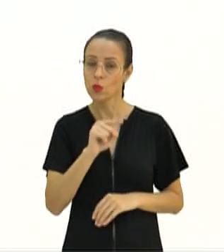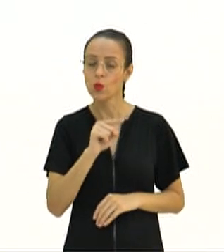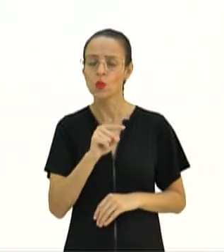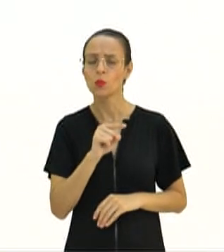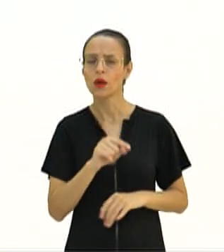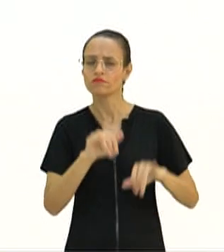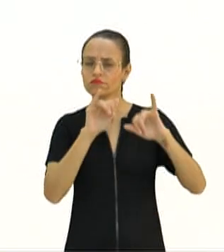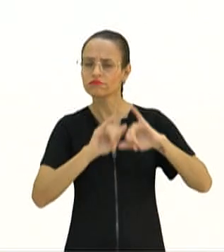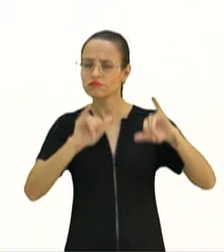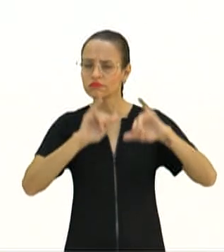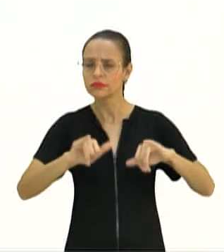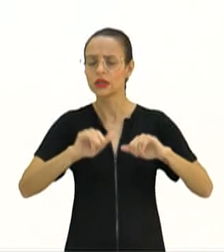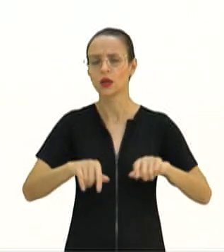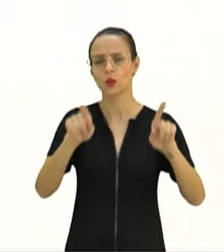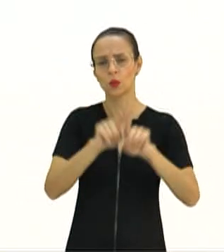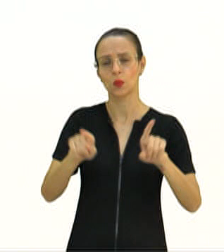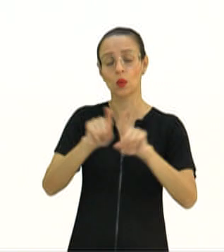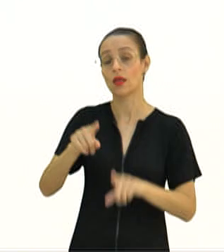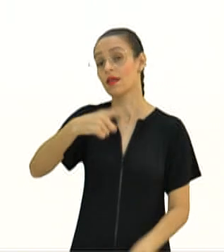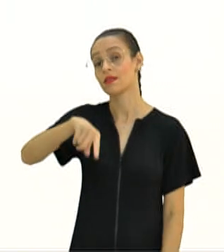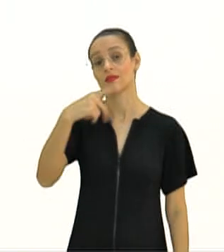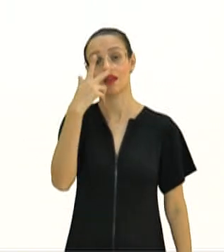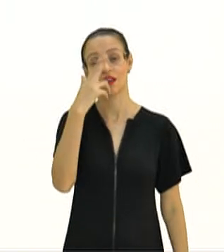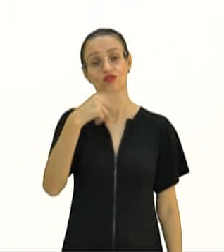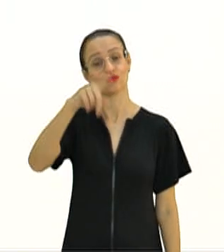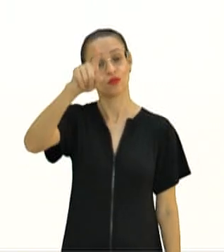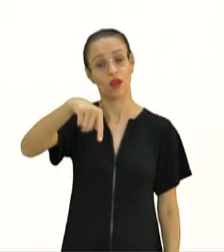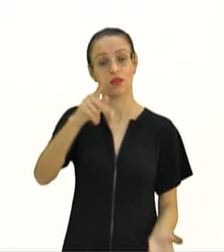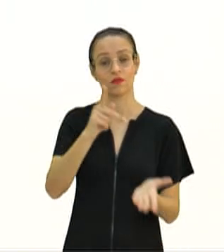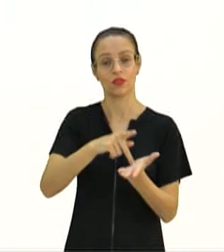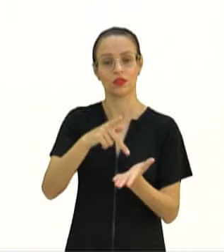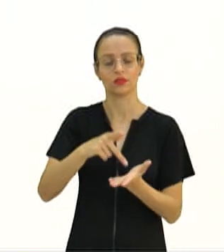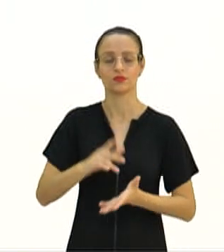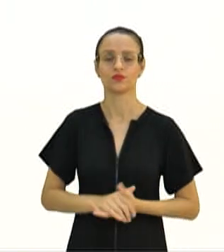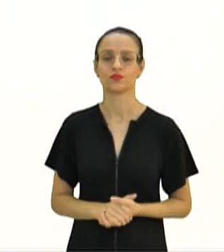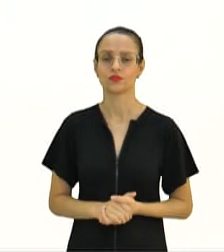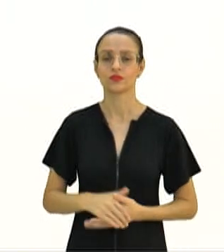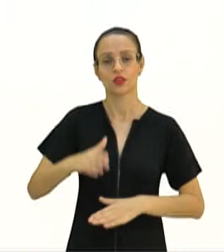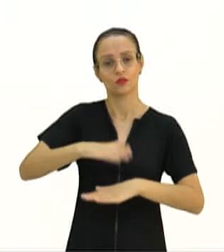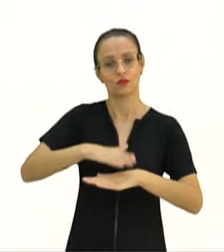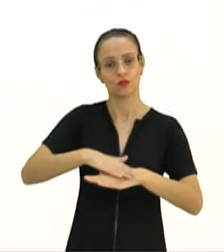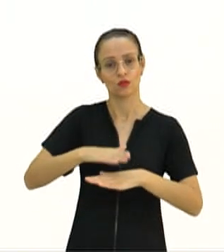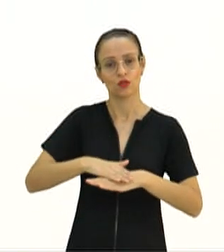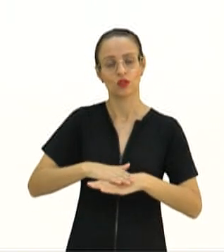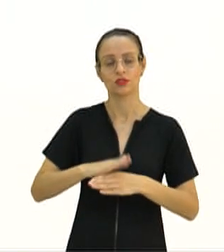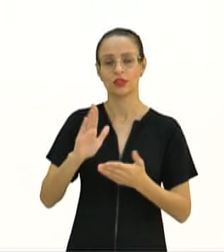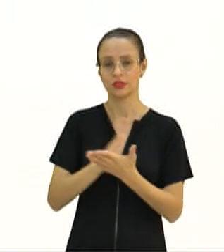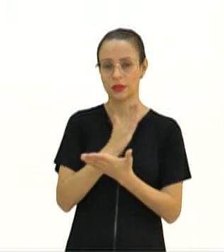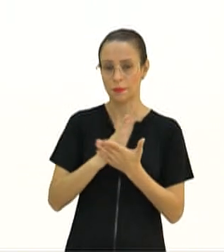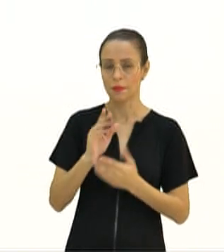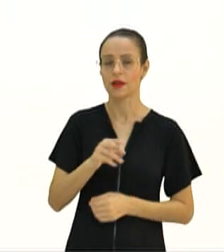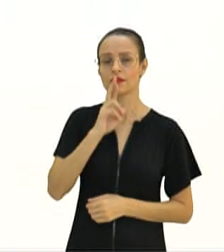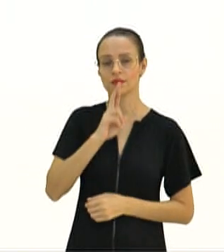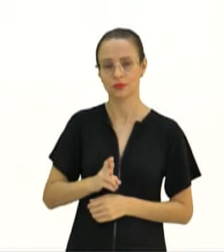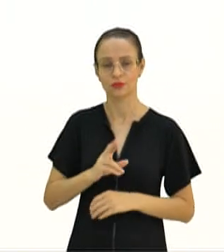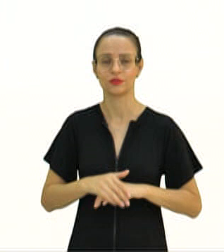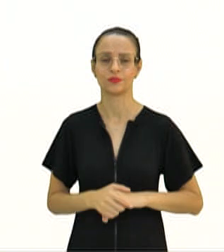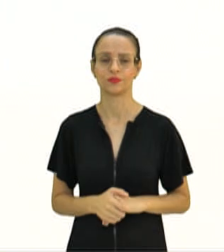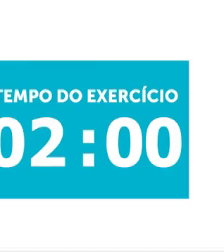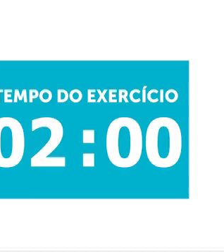compartilhada muitas vezes, eles achavam que necessariamente era real. Faça essa classificação.